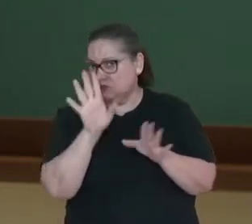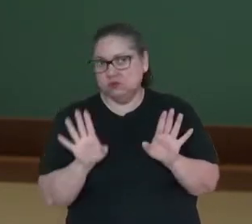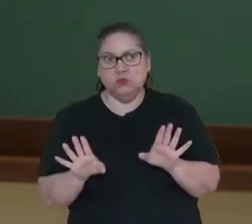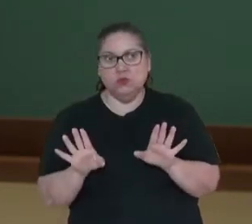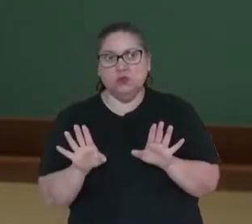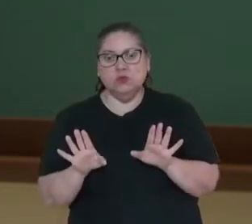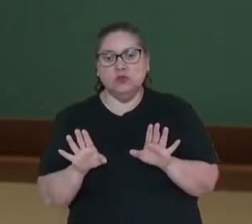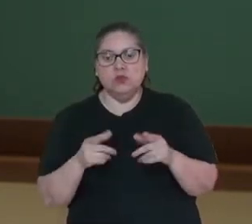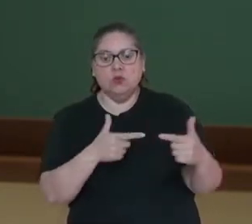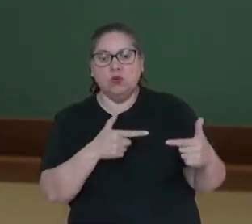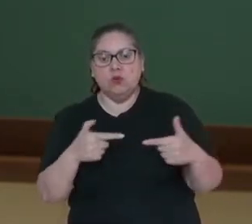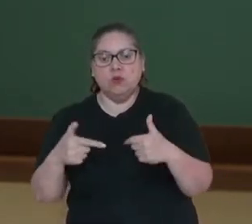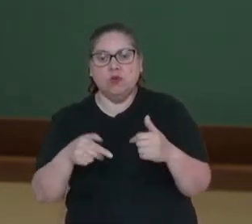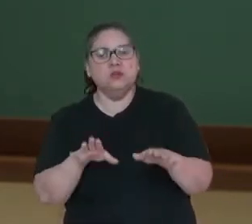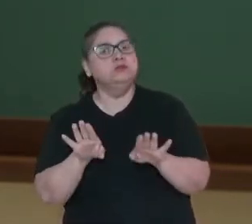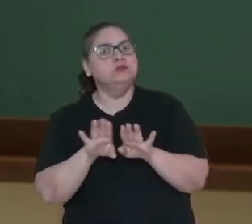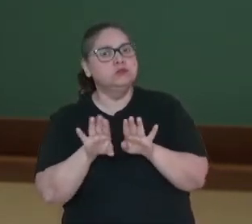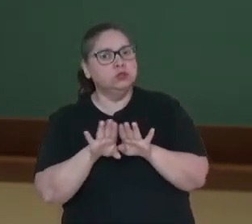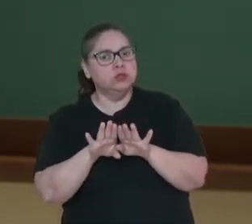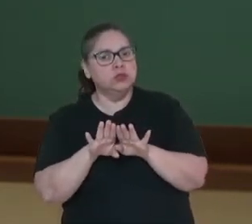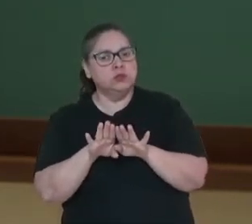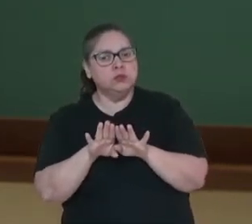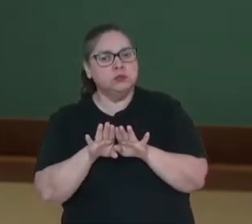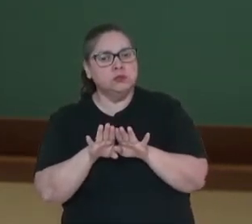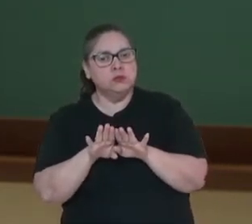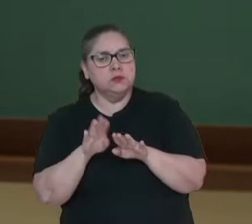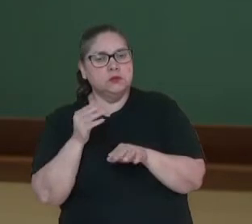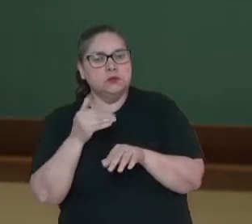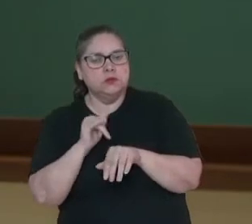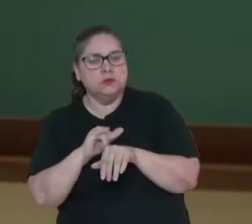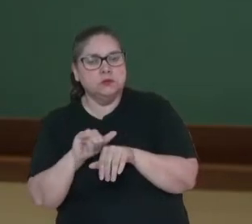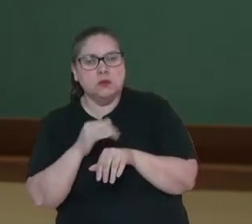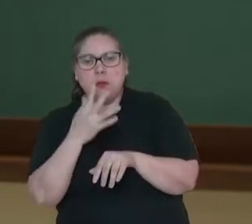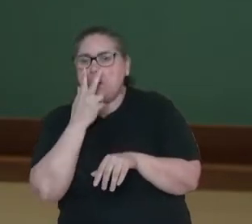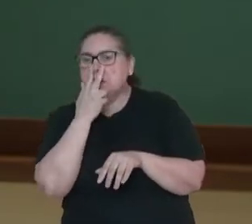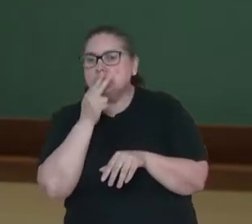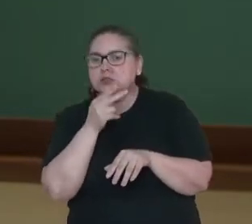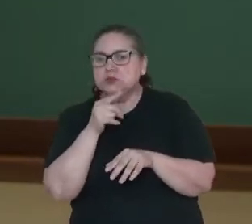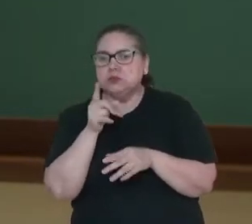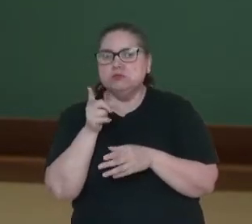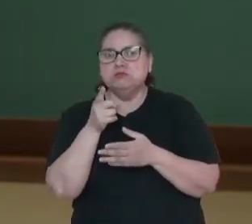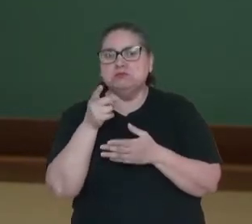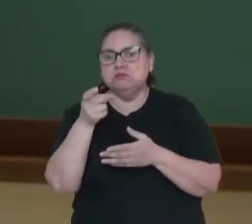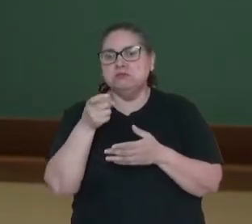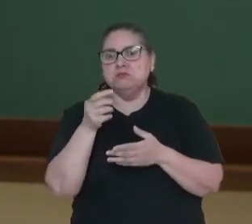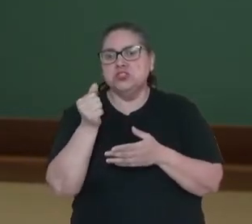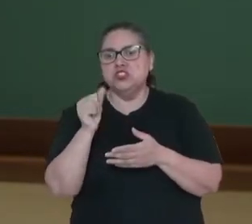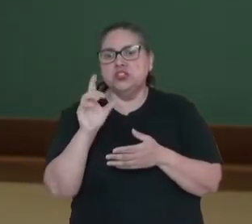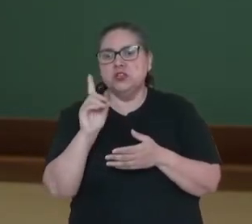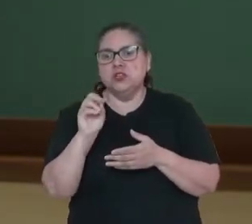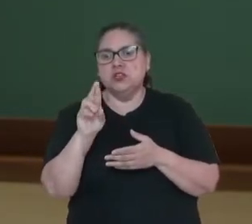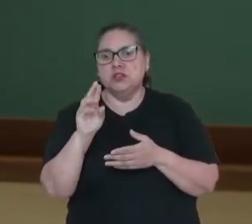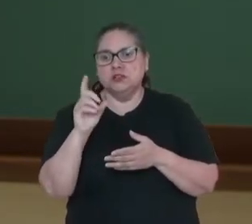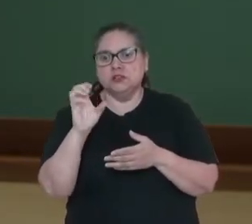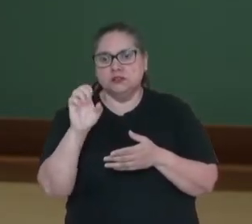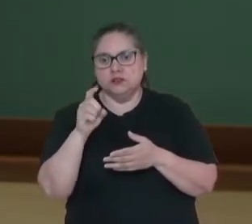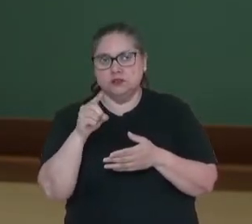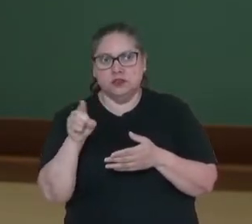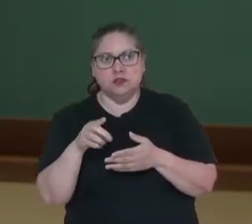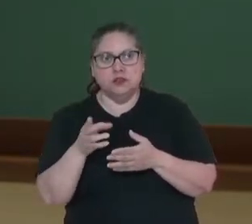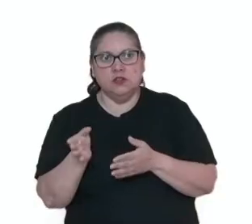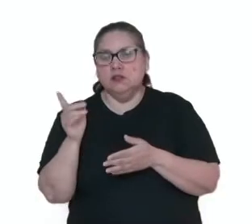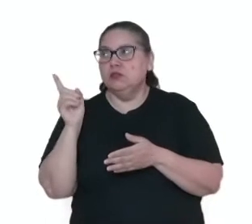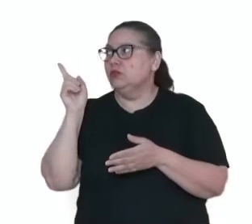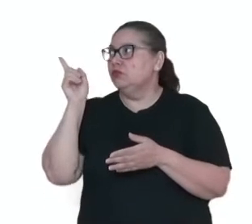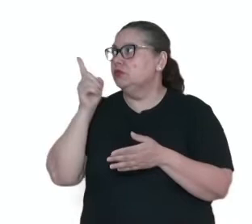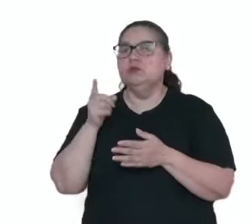É o Combate, também um jogo que simulava, era até bem parecido com o xadrez, sabe? Ao lado dele, esse tabuleiro